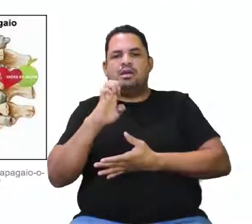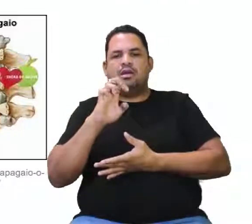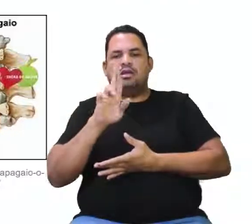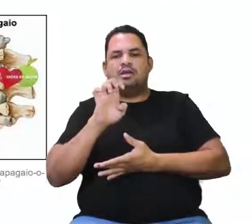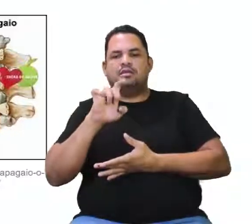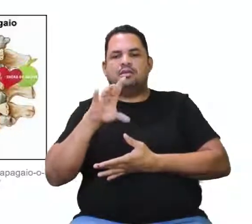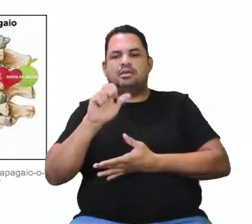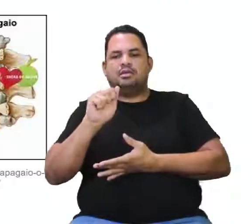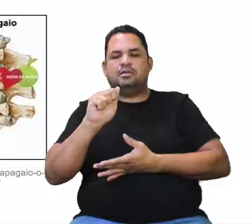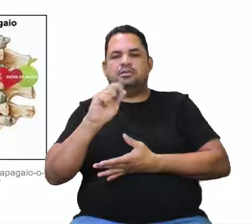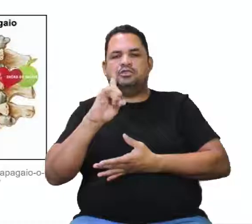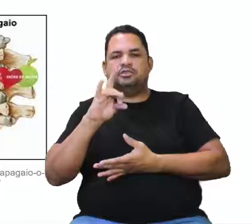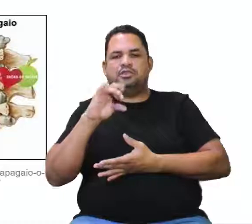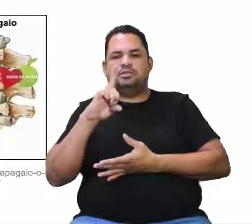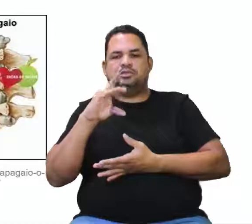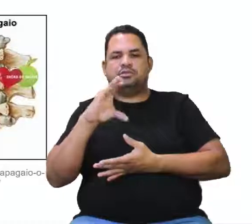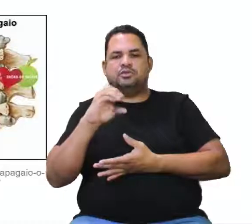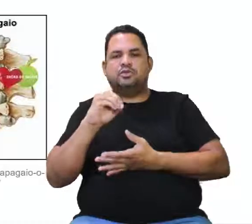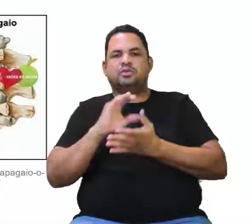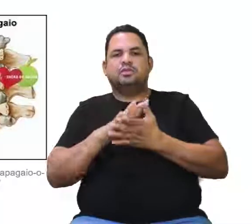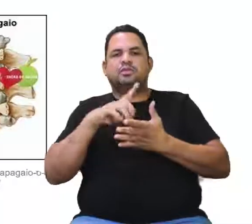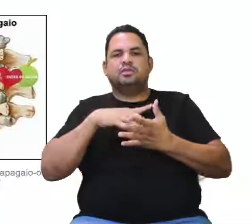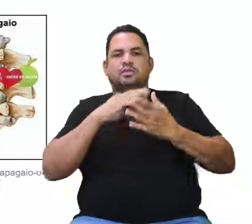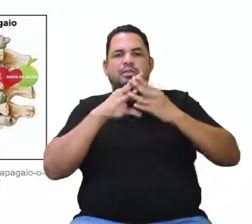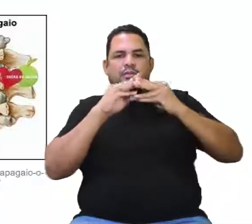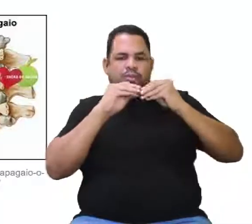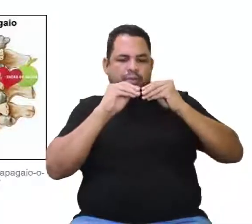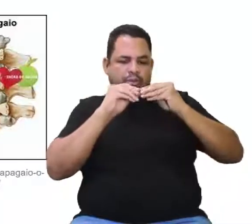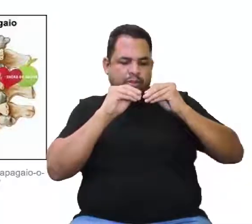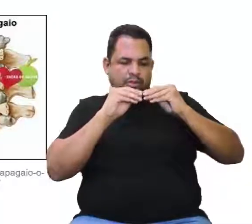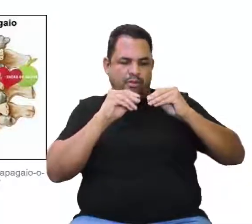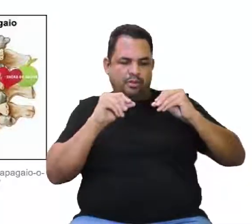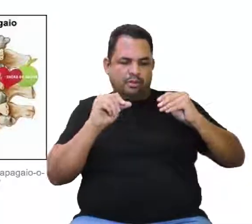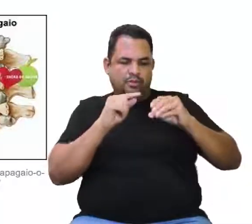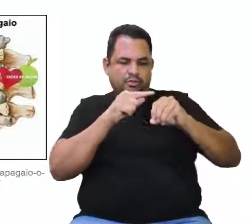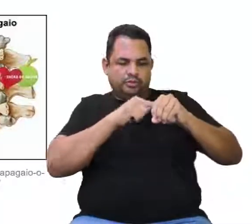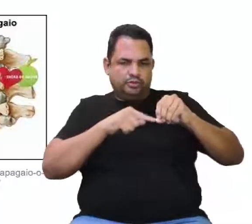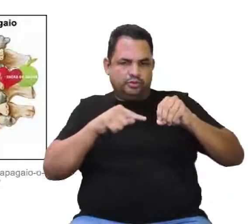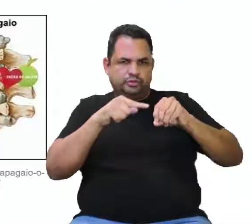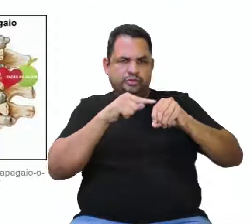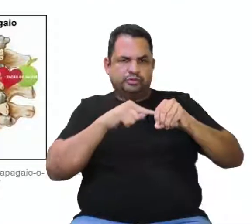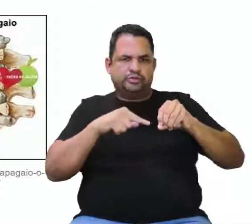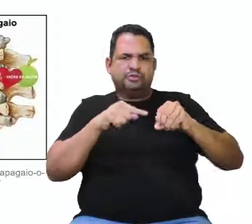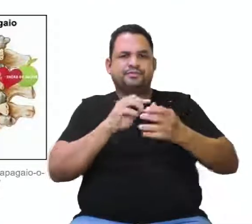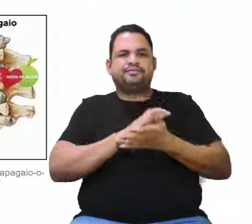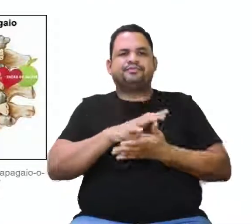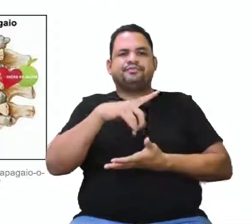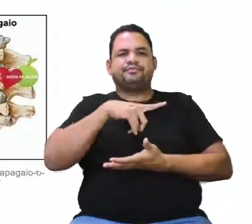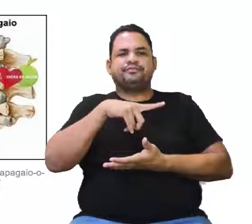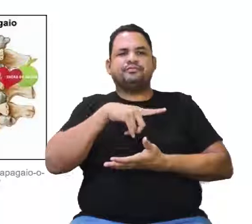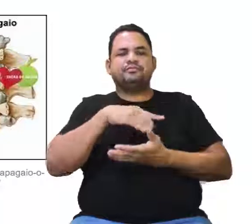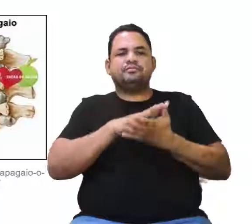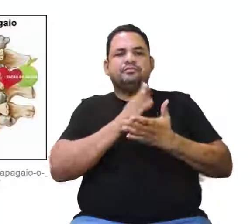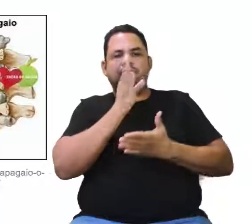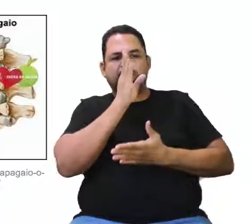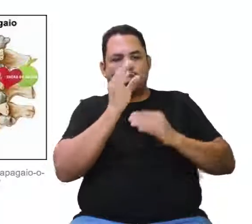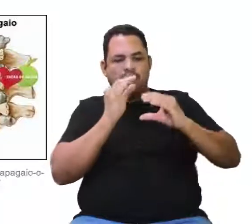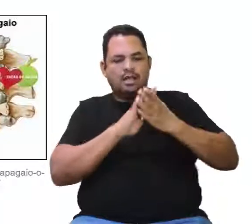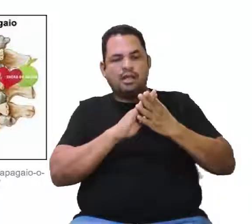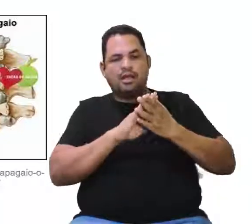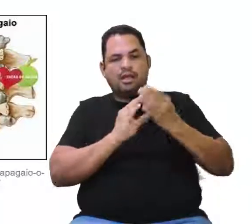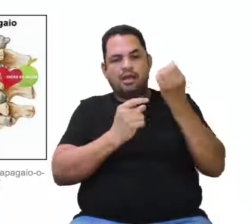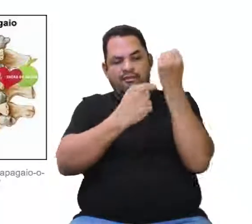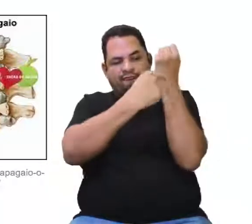significa o quê? Que houve um rompimento do disco vertebral. Então lembra que eu tenho um disco aqui entre cada